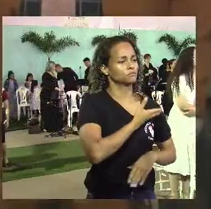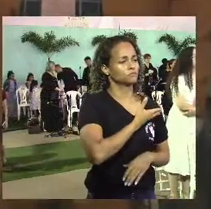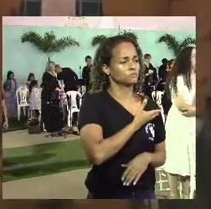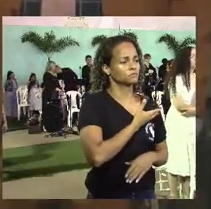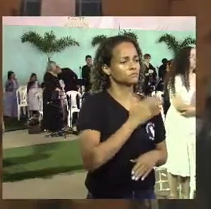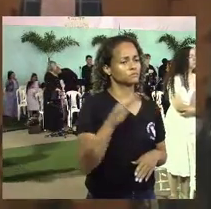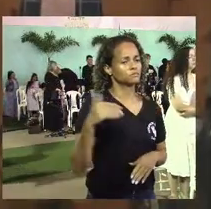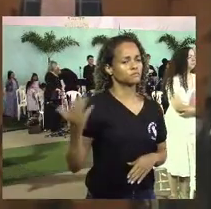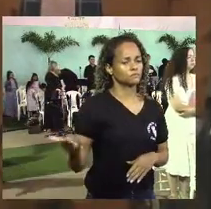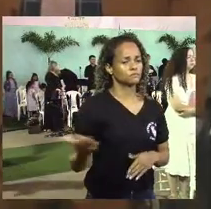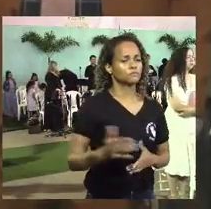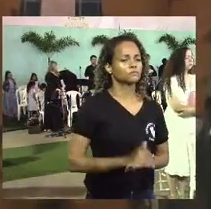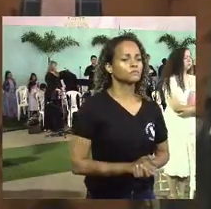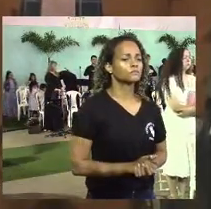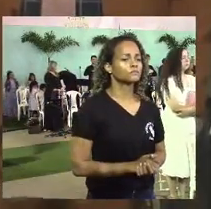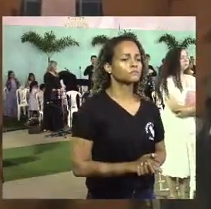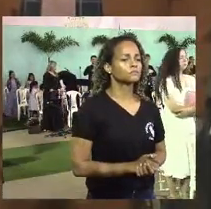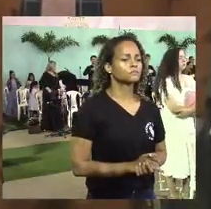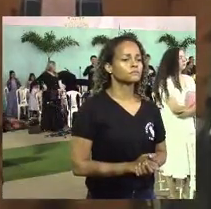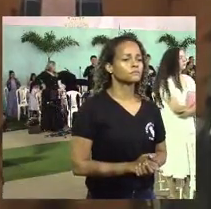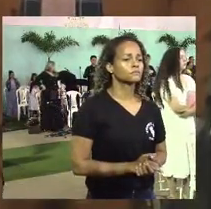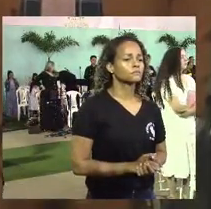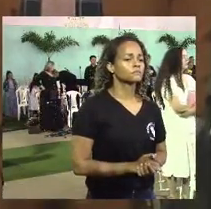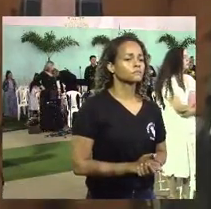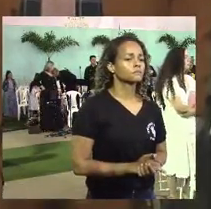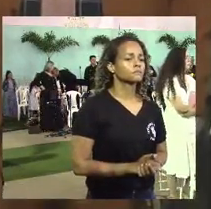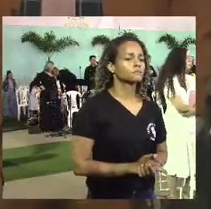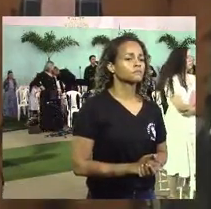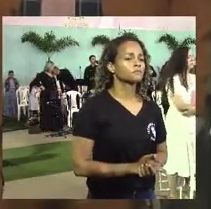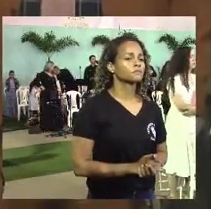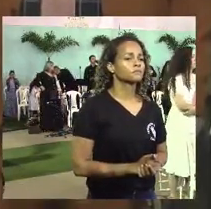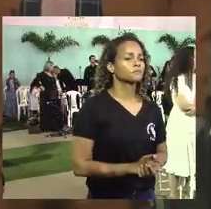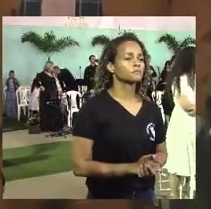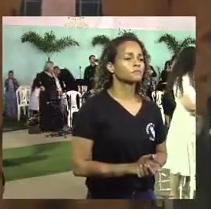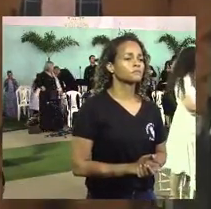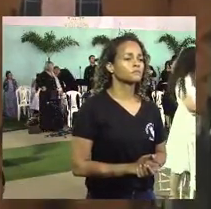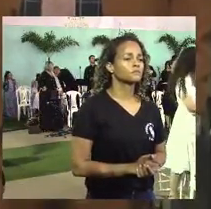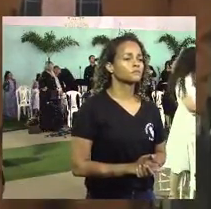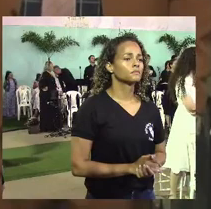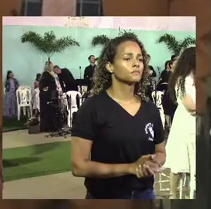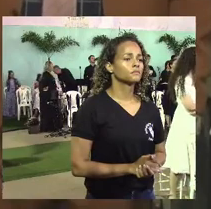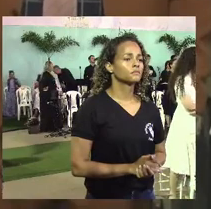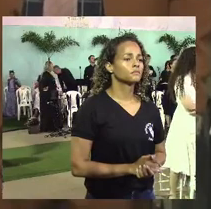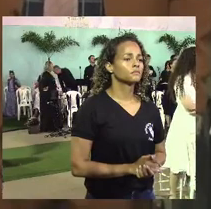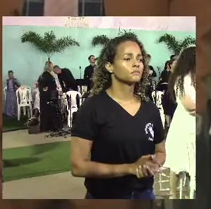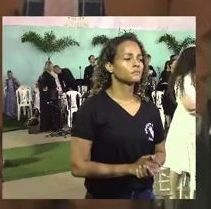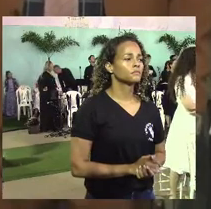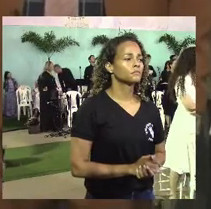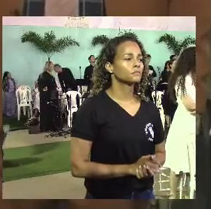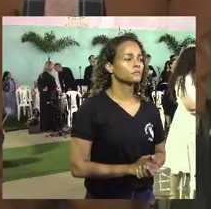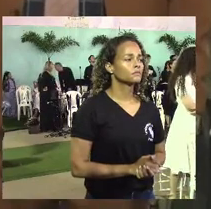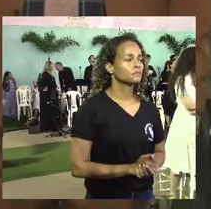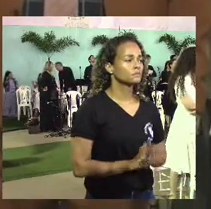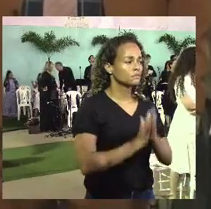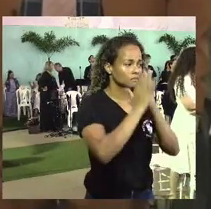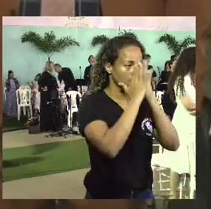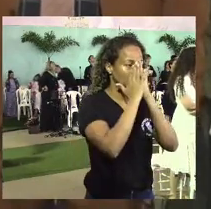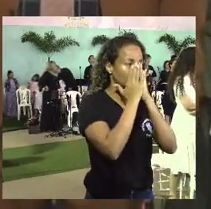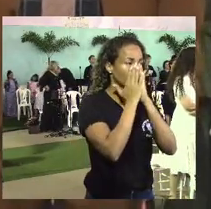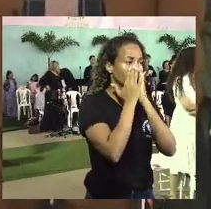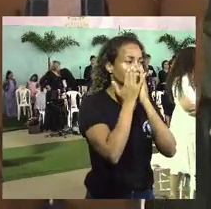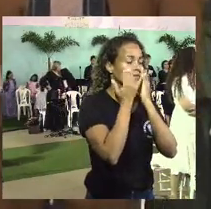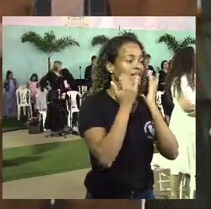crente só precisa segurar a mão dessa pessoa por favor não deixa a mão dela levantado tô vendo mãos levantadas sozinho por favor